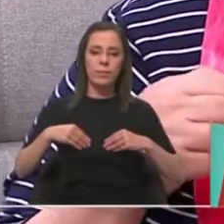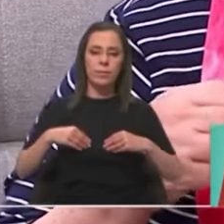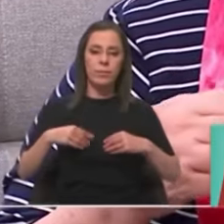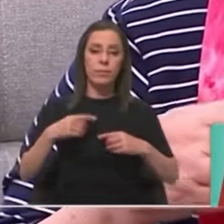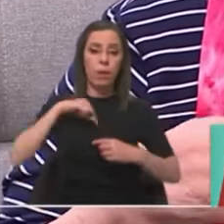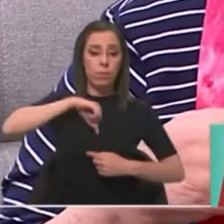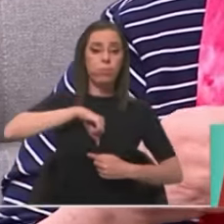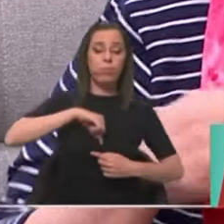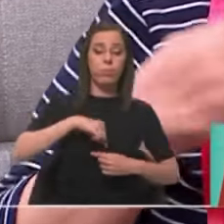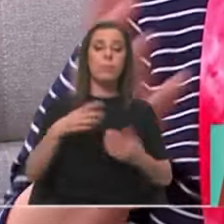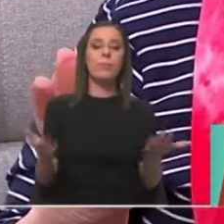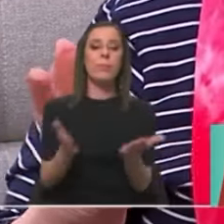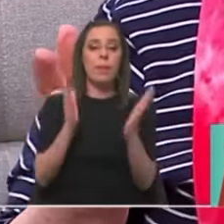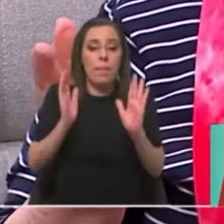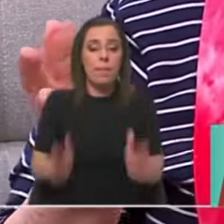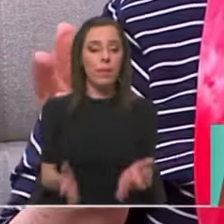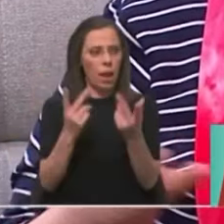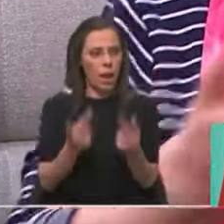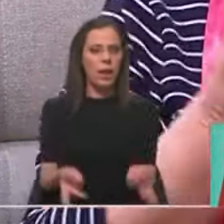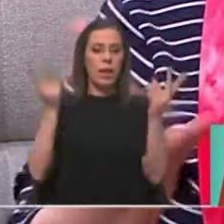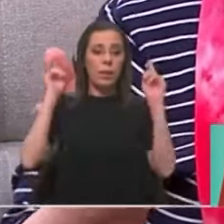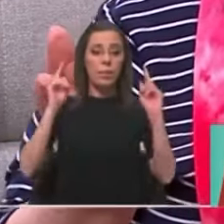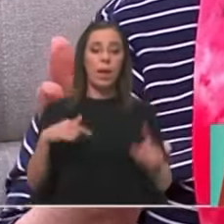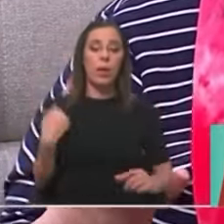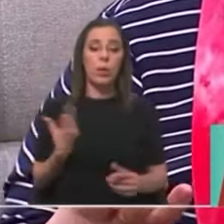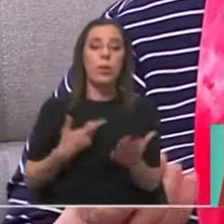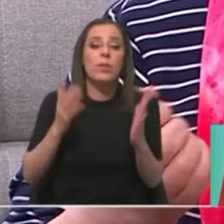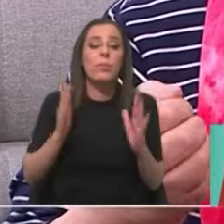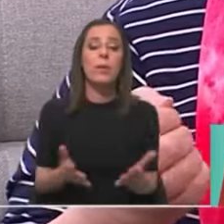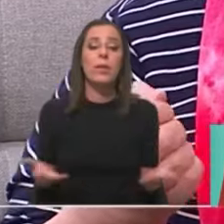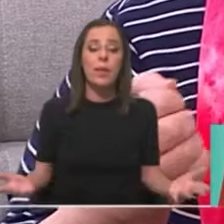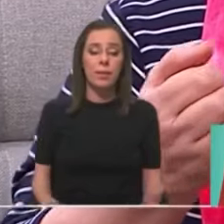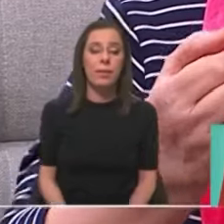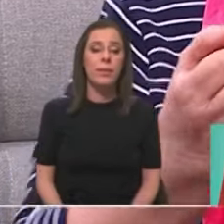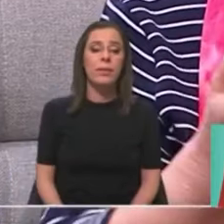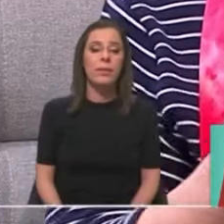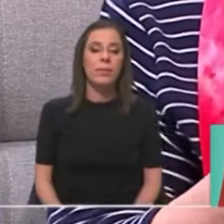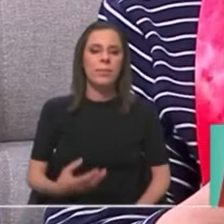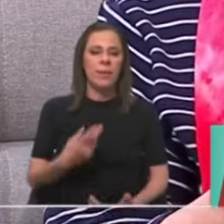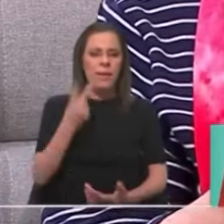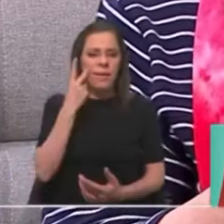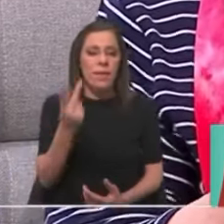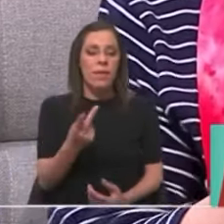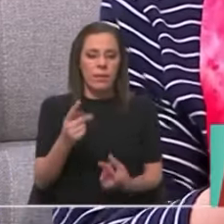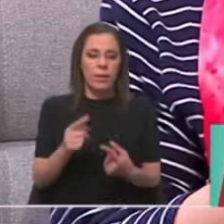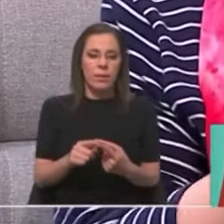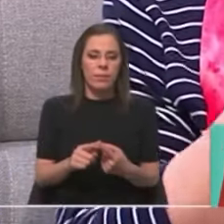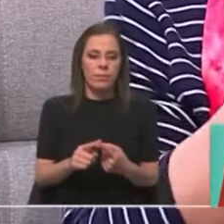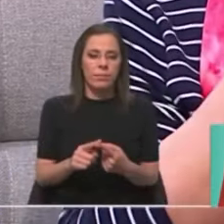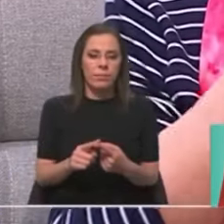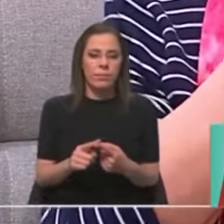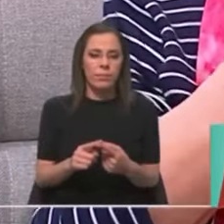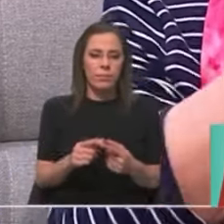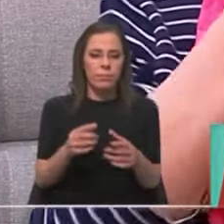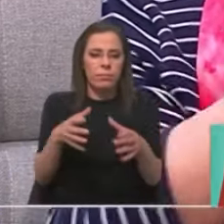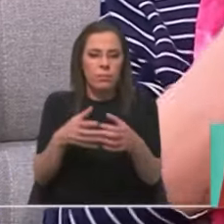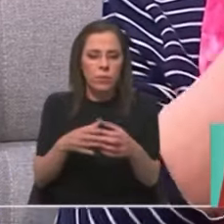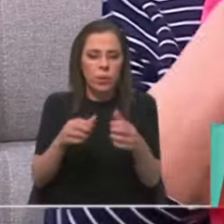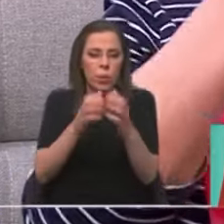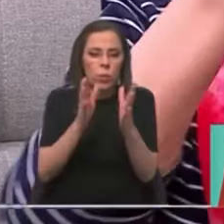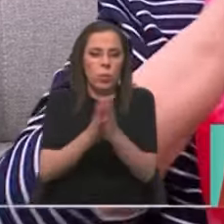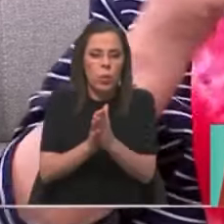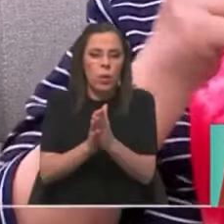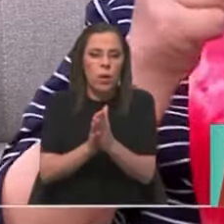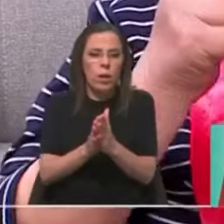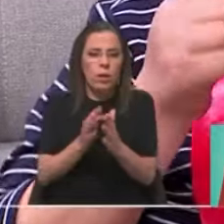essência, precisam de liberdade, todos nós. E, portanto, ao viver num cárcere, o país todo era